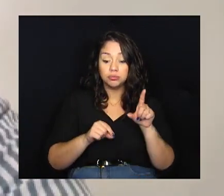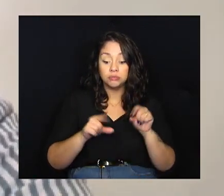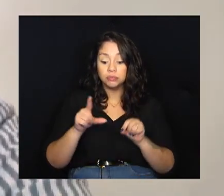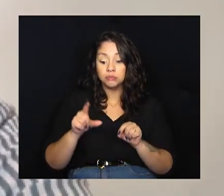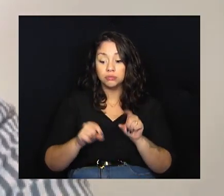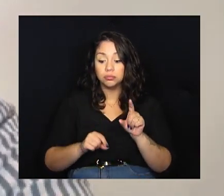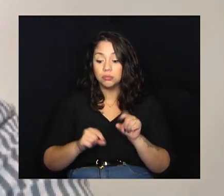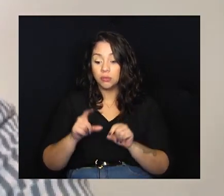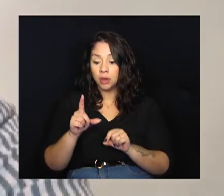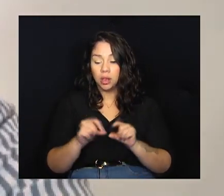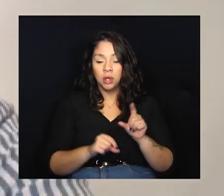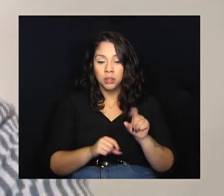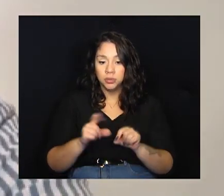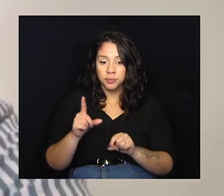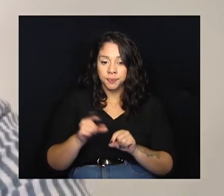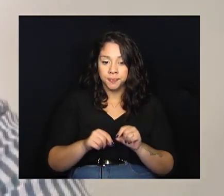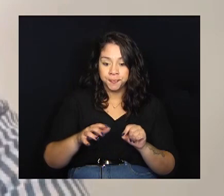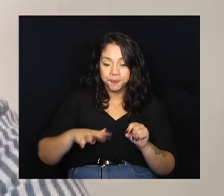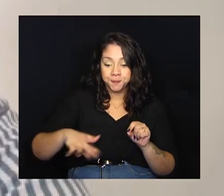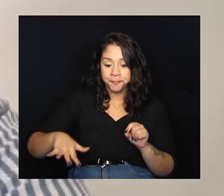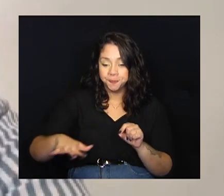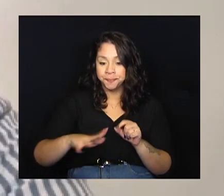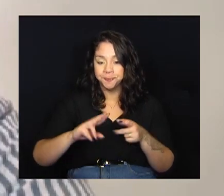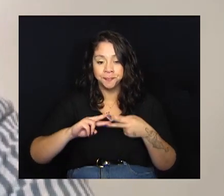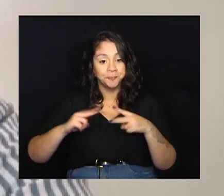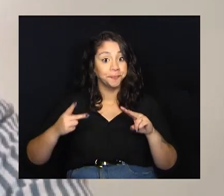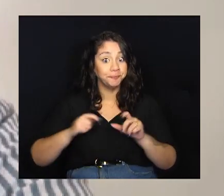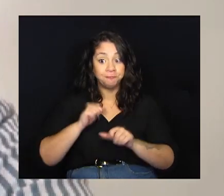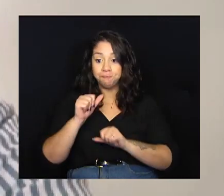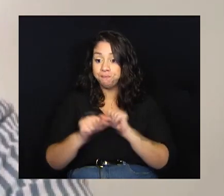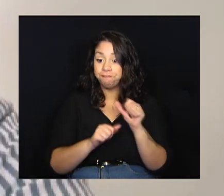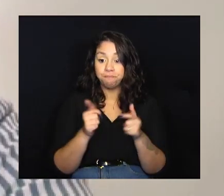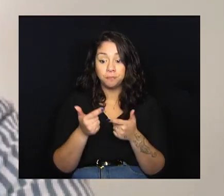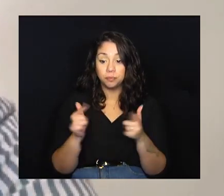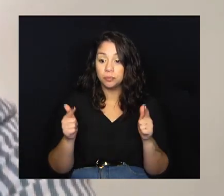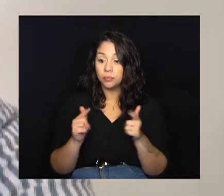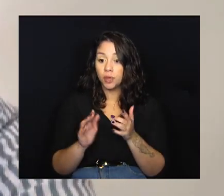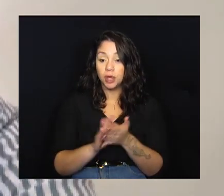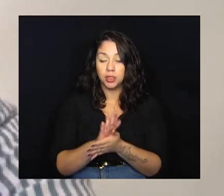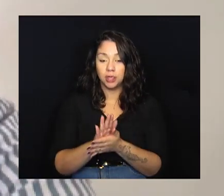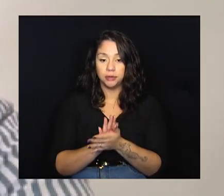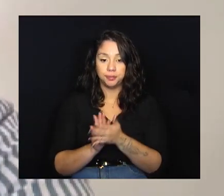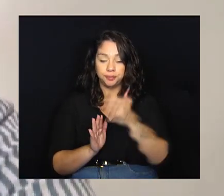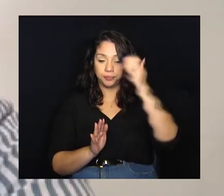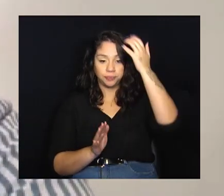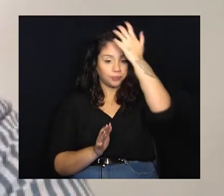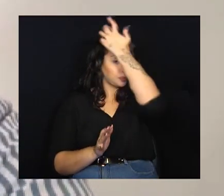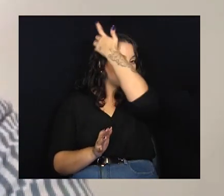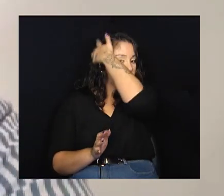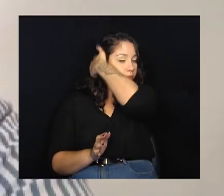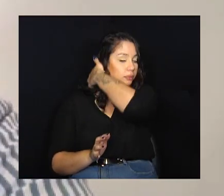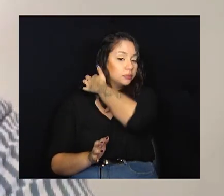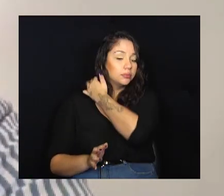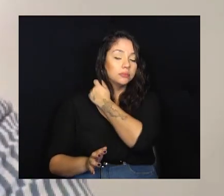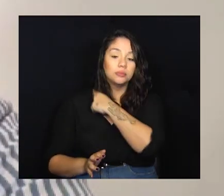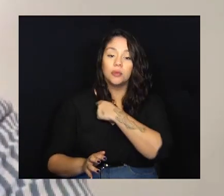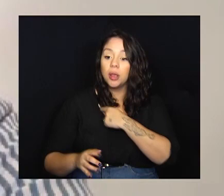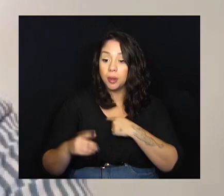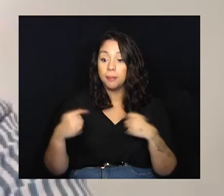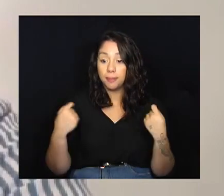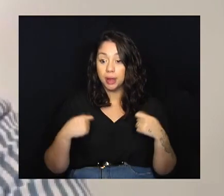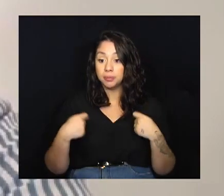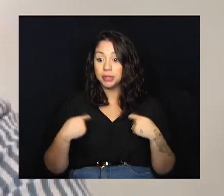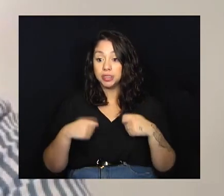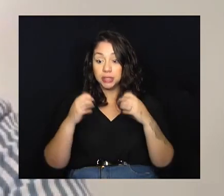constitucionalmente do ponto de vista genético não tenha nenhuma alteração a princípio mas claro aqui tem que ficar muito